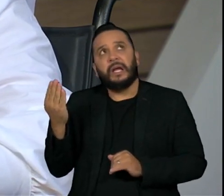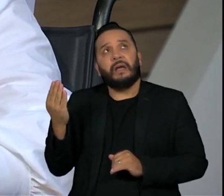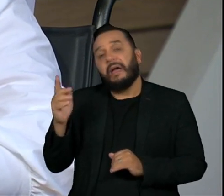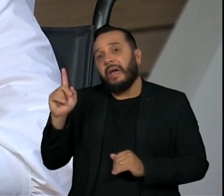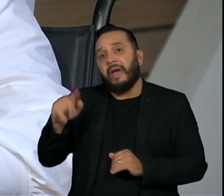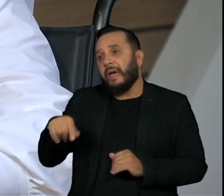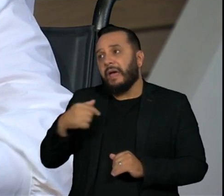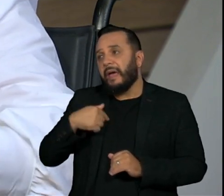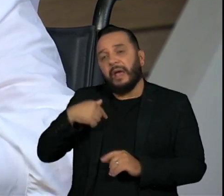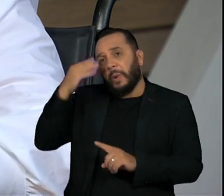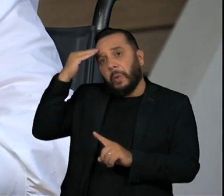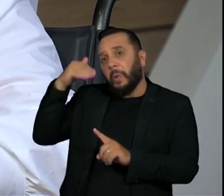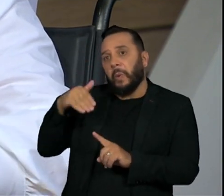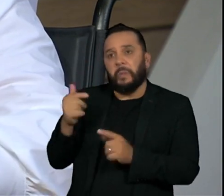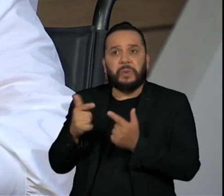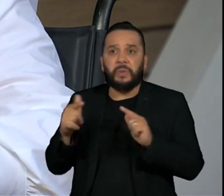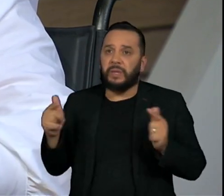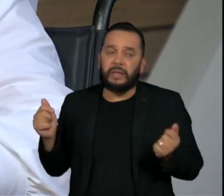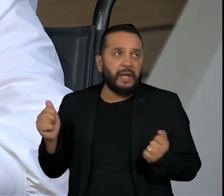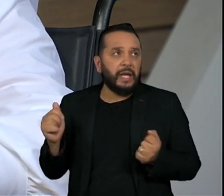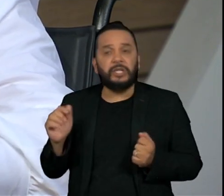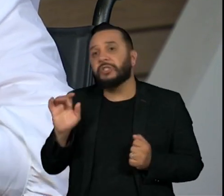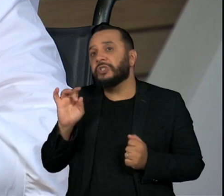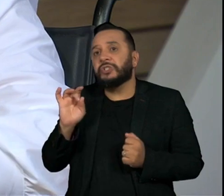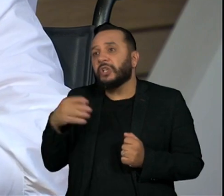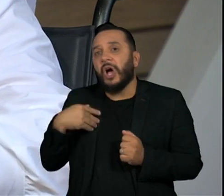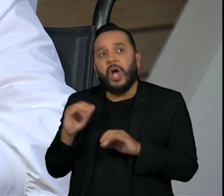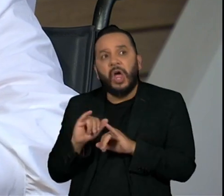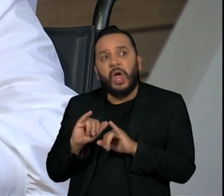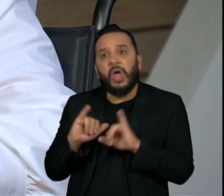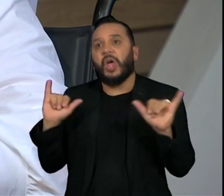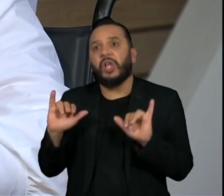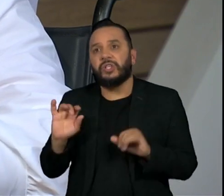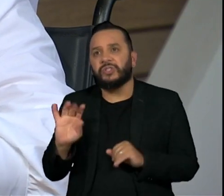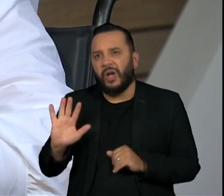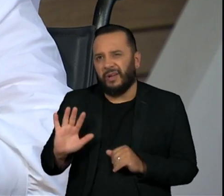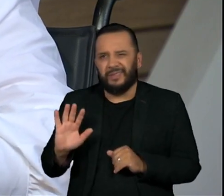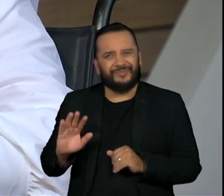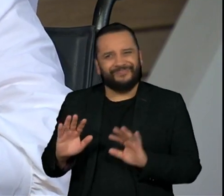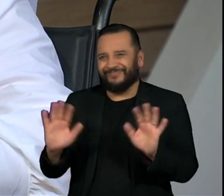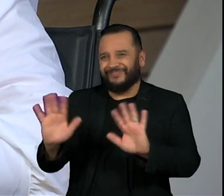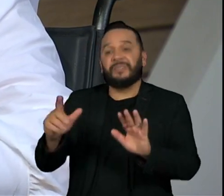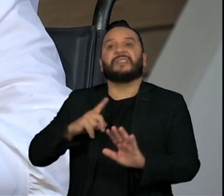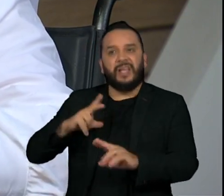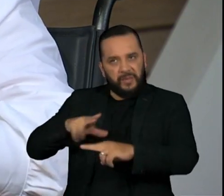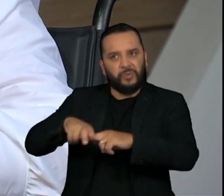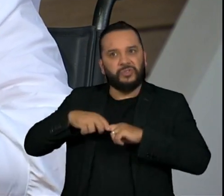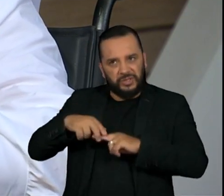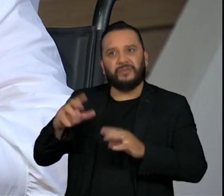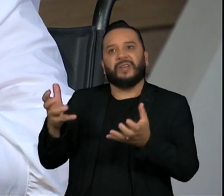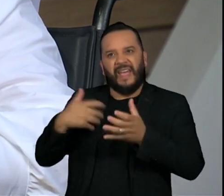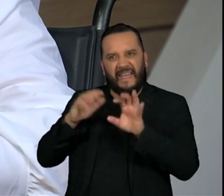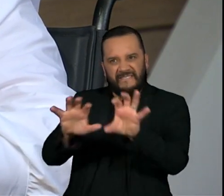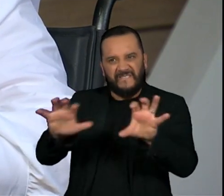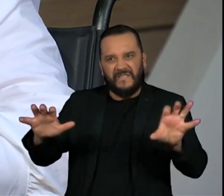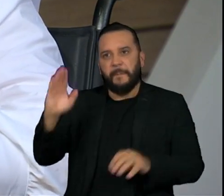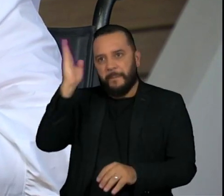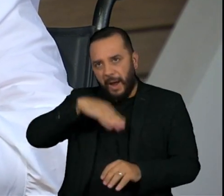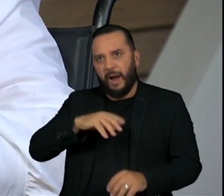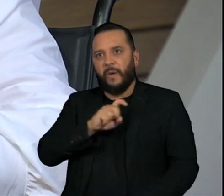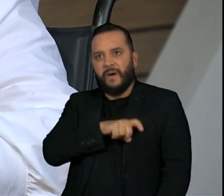querer causar algum mal ou trazer uma compensação para a pessoa que dissemina. Então, são vários caminhos, né? Quem origina